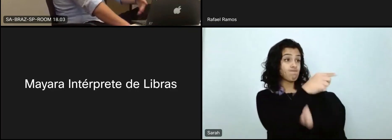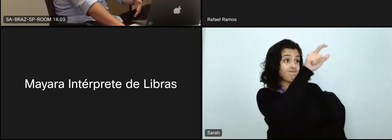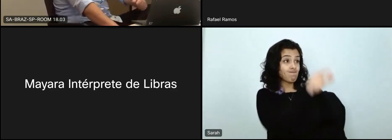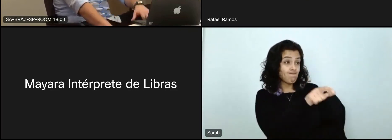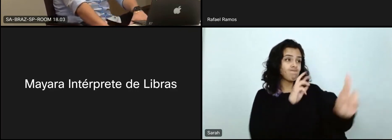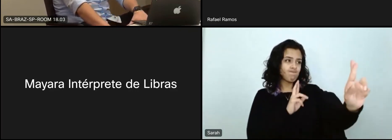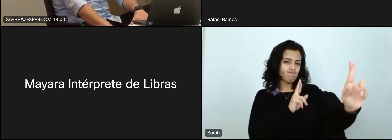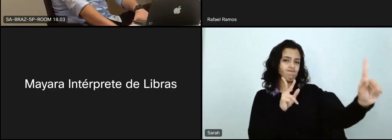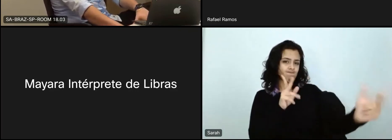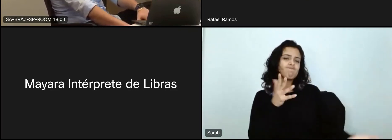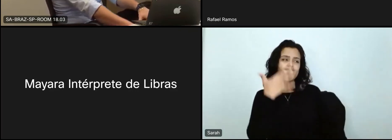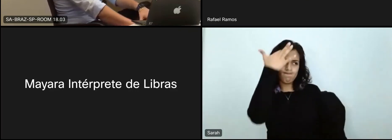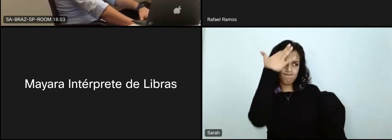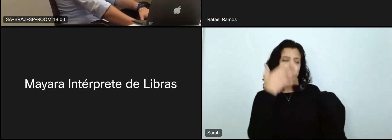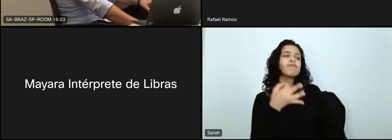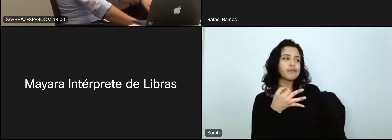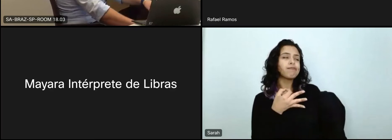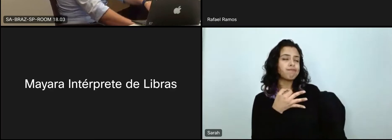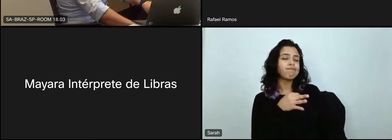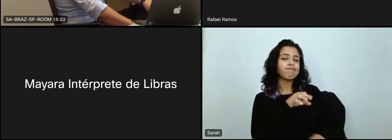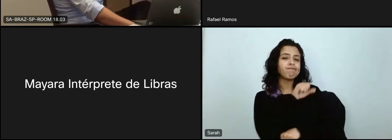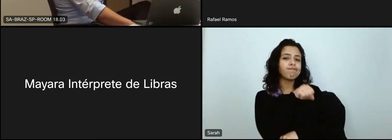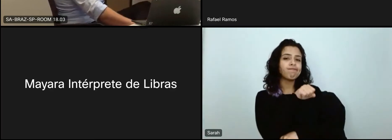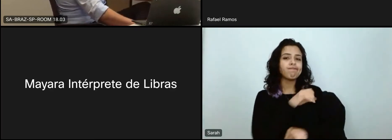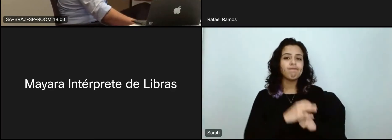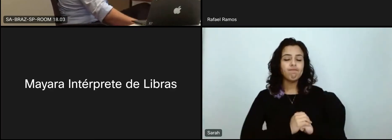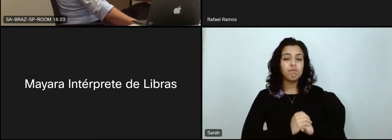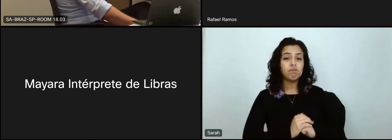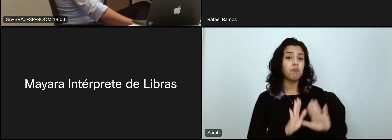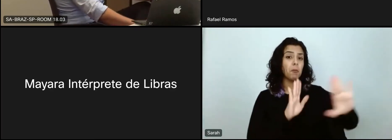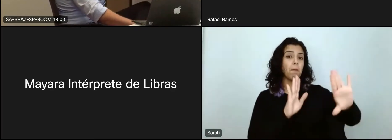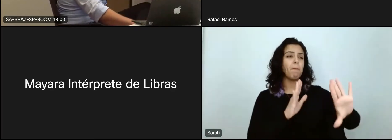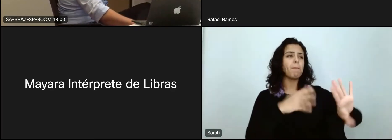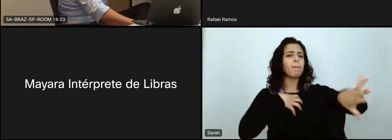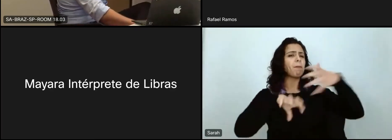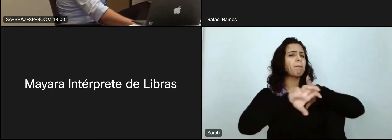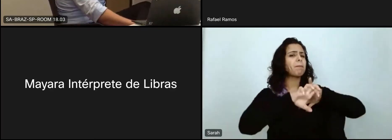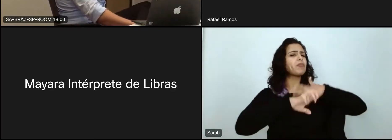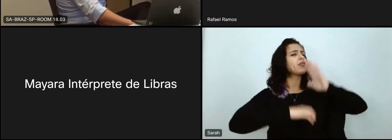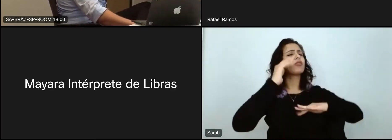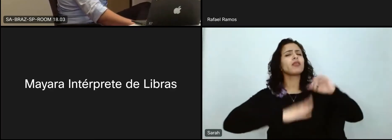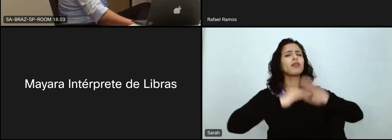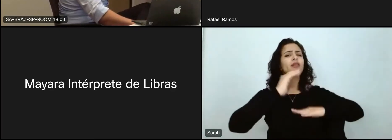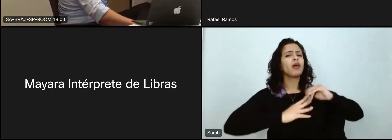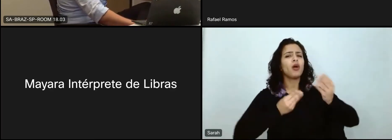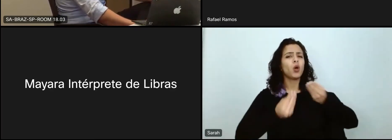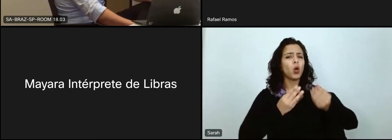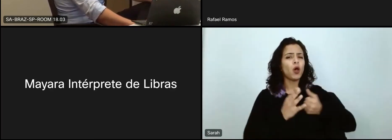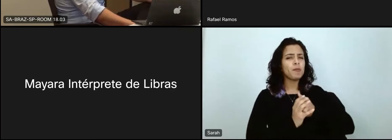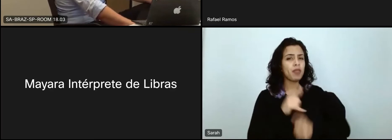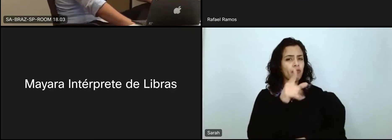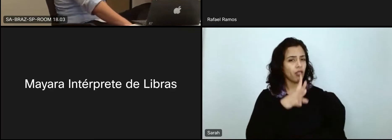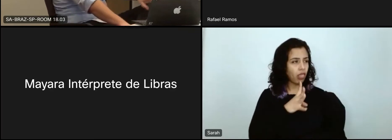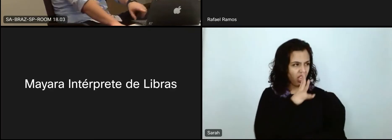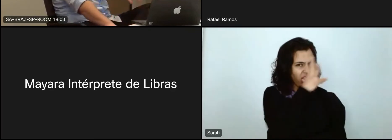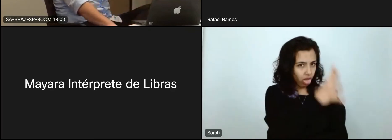Mas o que que é empatia por ação? Não é você ir na casa do outro e tentar enxergar a visão que ele vê pela janela